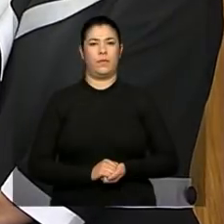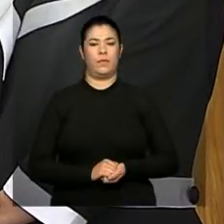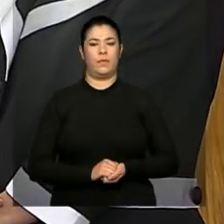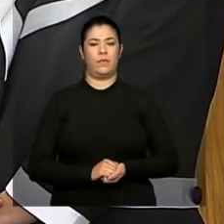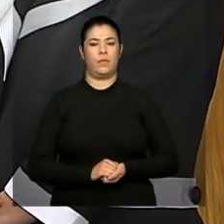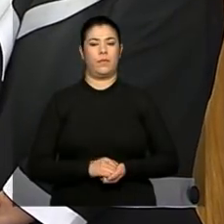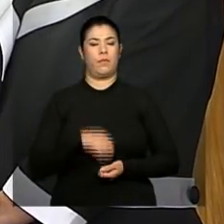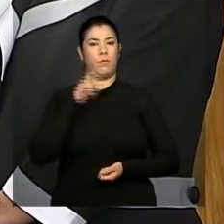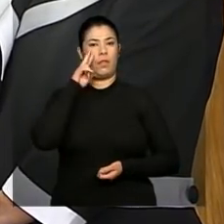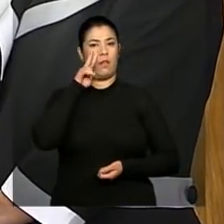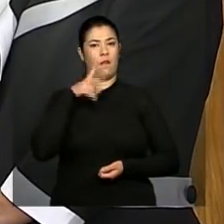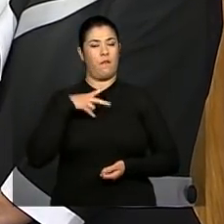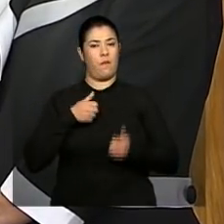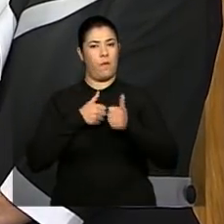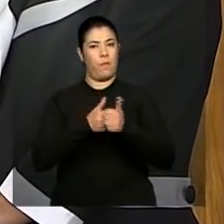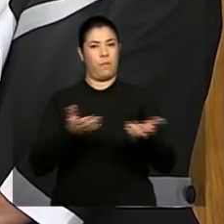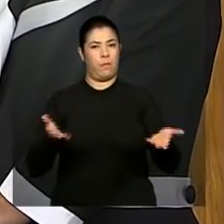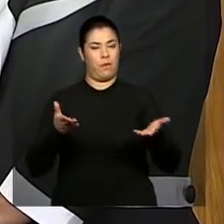Salvador e Senegal.